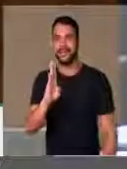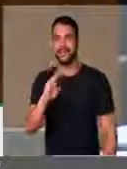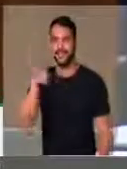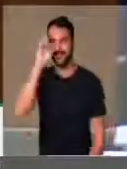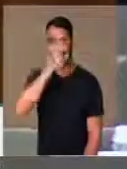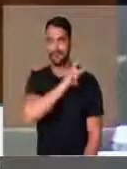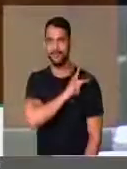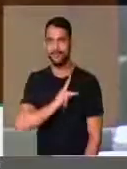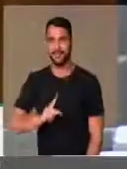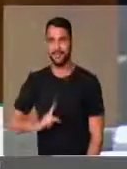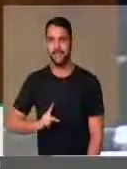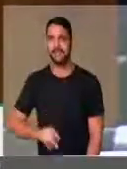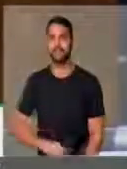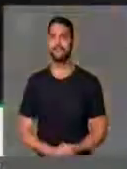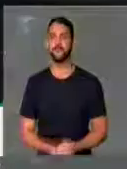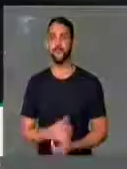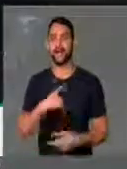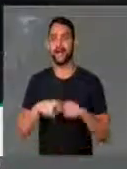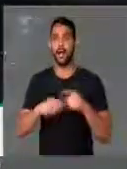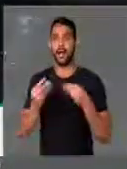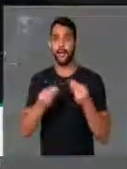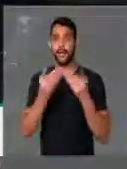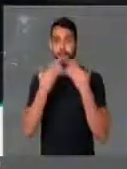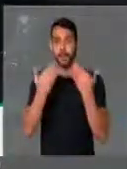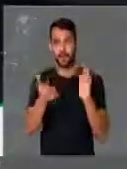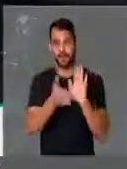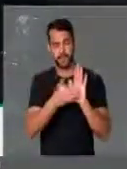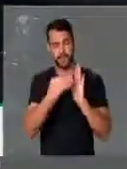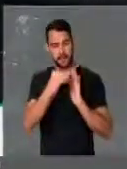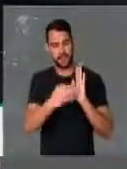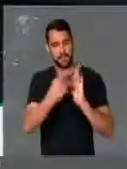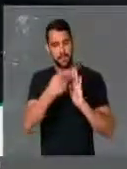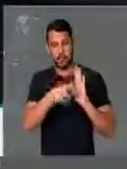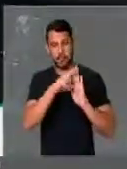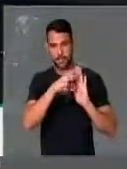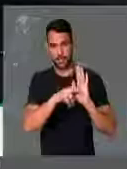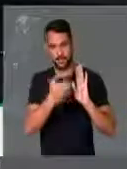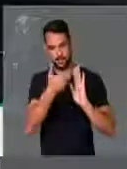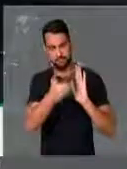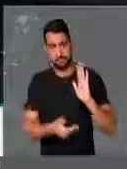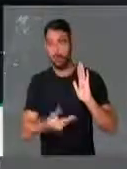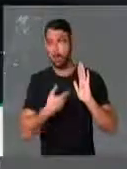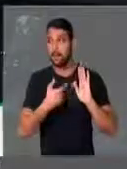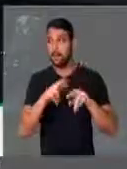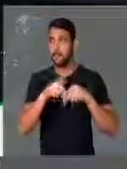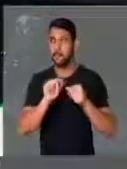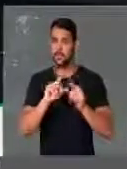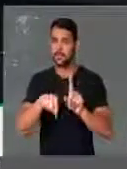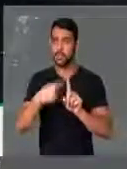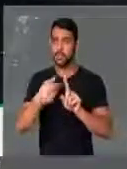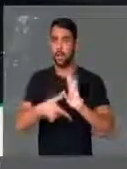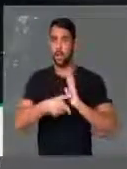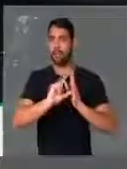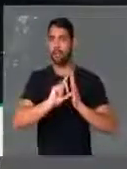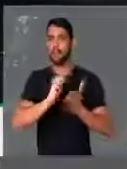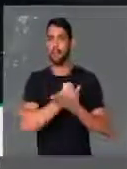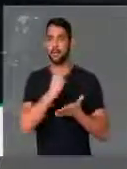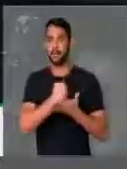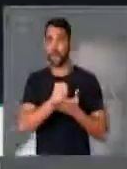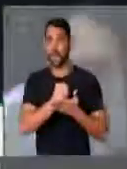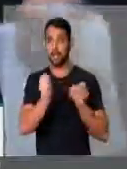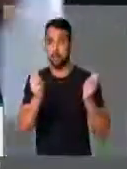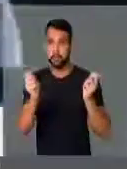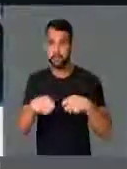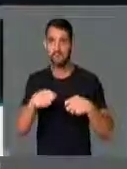Senhor presidente, os instrumentos trazidos pela medida provisória, basicamente de prorrogação antecipada dos contratos